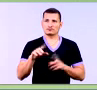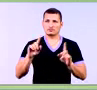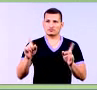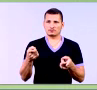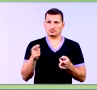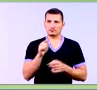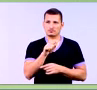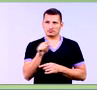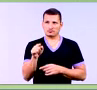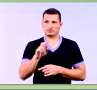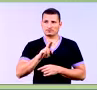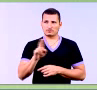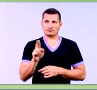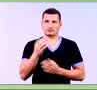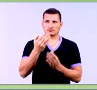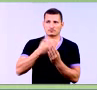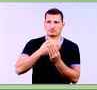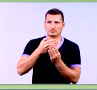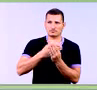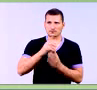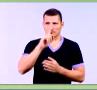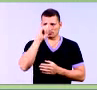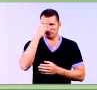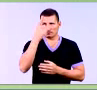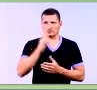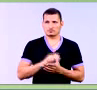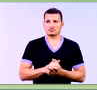criado, passamos o